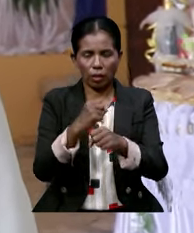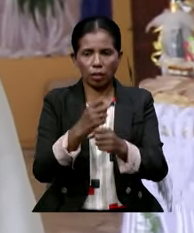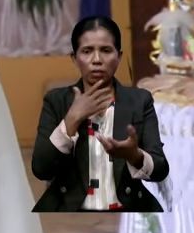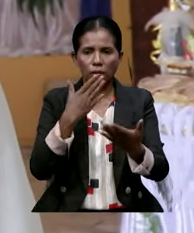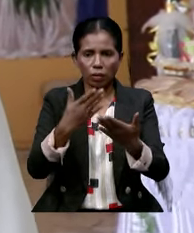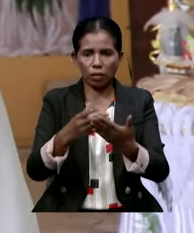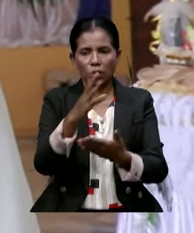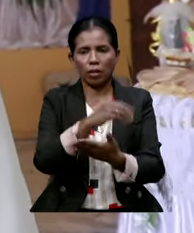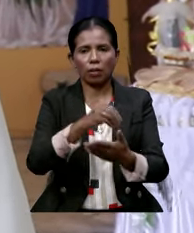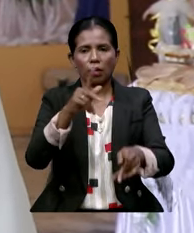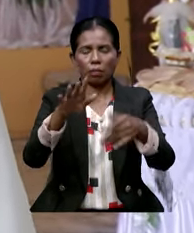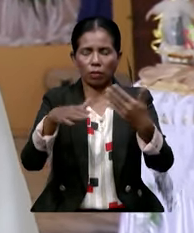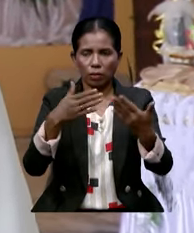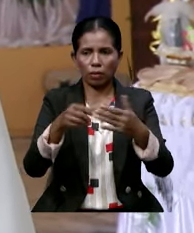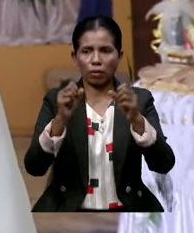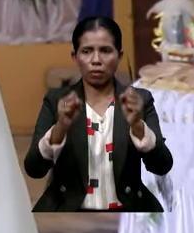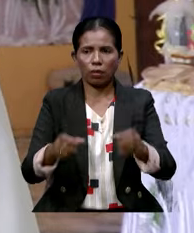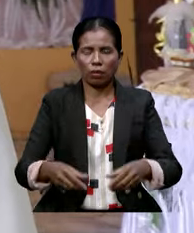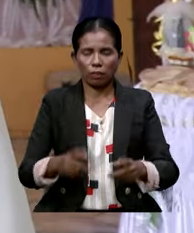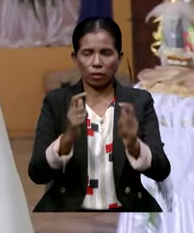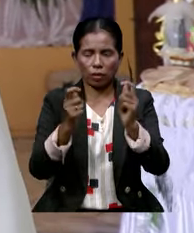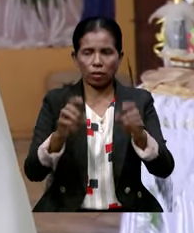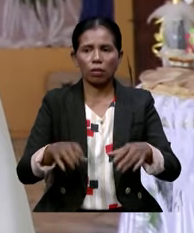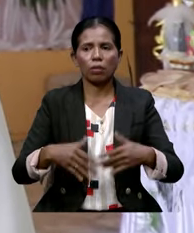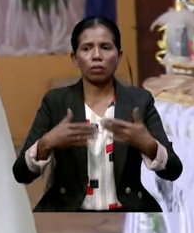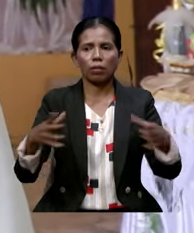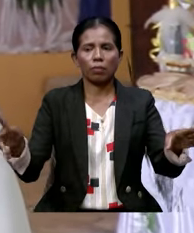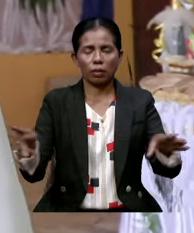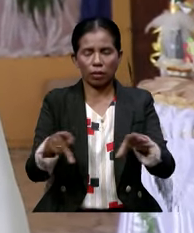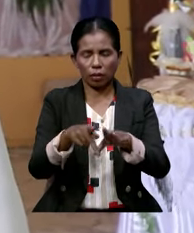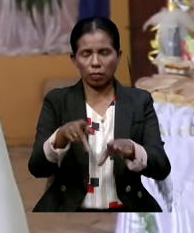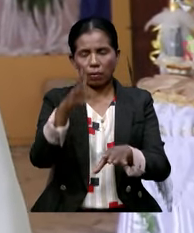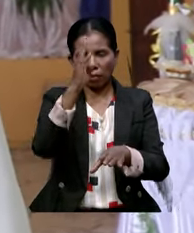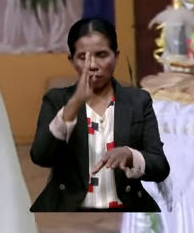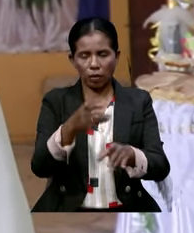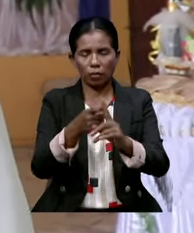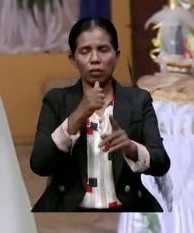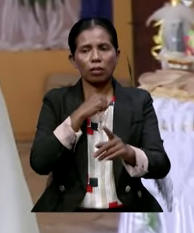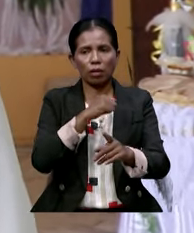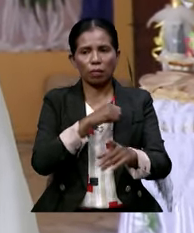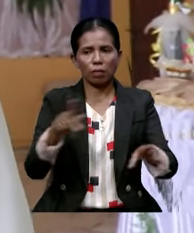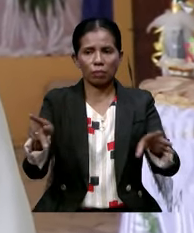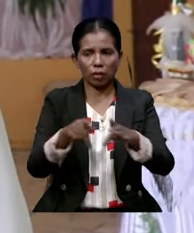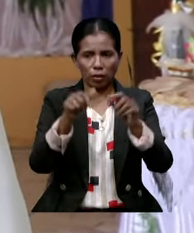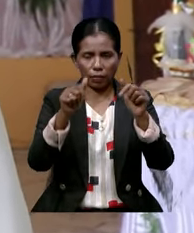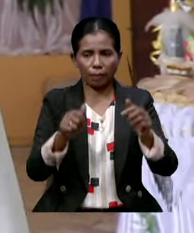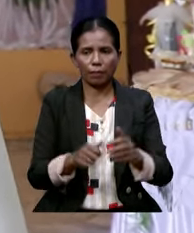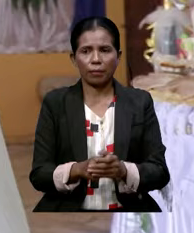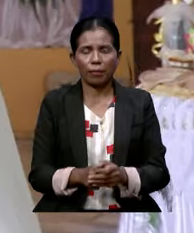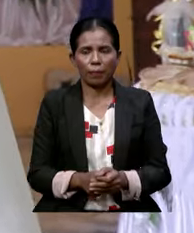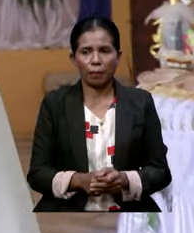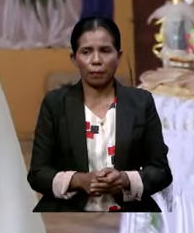mos, tranicira, belé, mos, coco, onde chama presença marom magnien, de você é um paróquia presença, né?